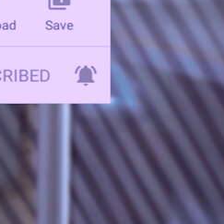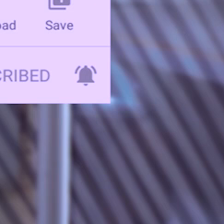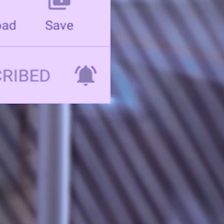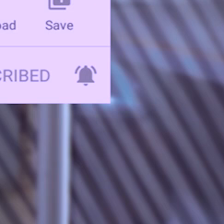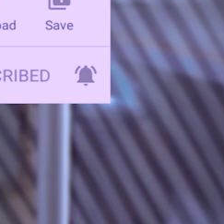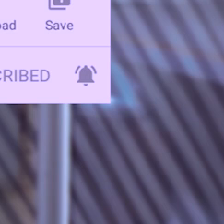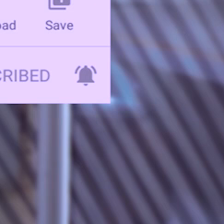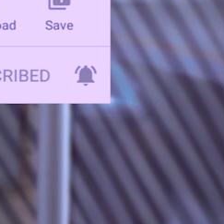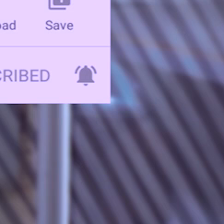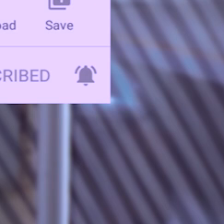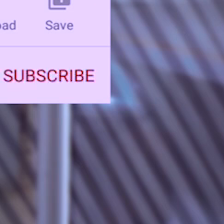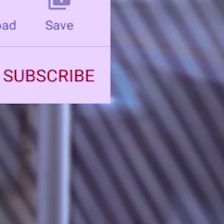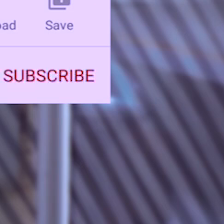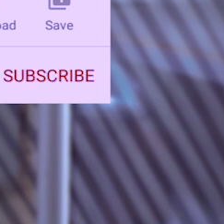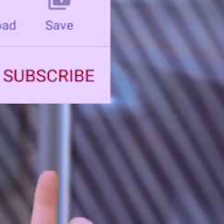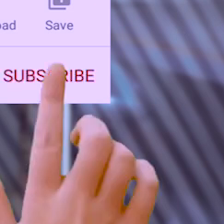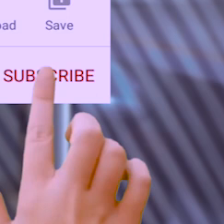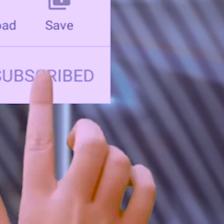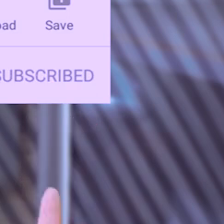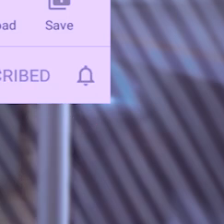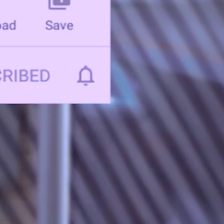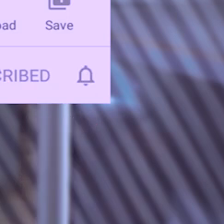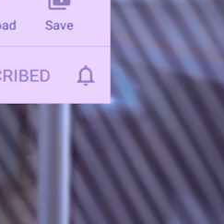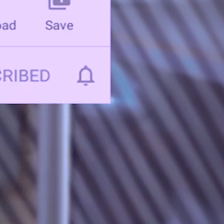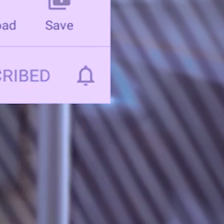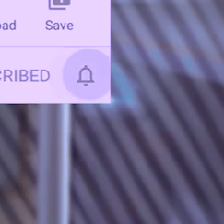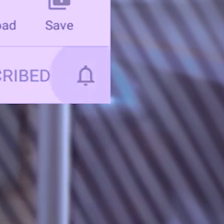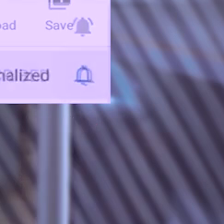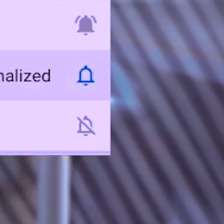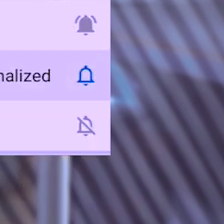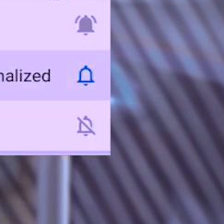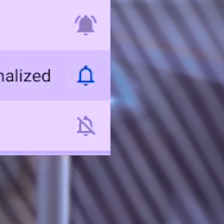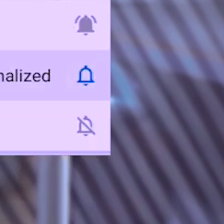se iha crítica no sugestão gruma. Subscribe